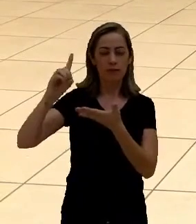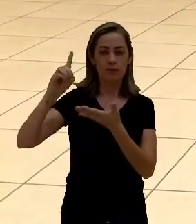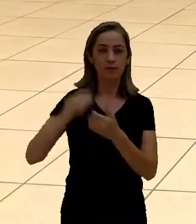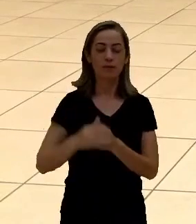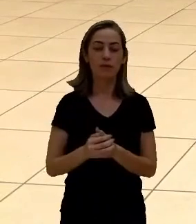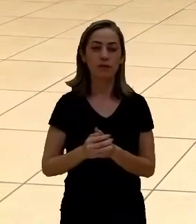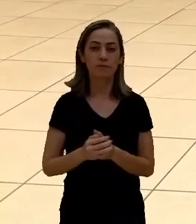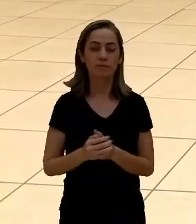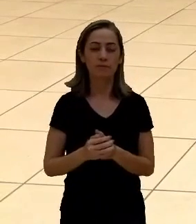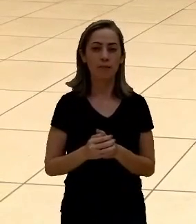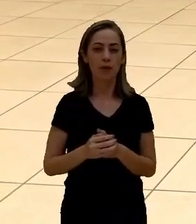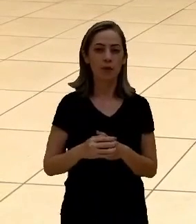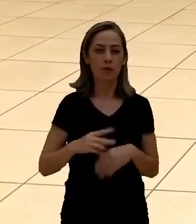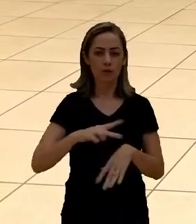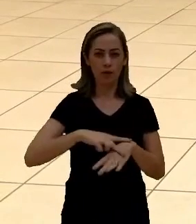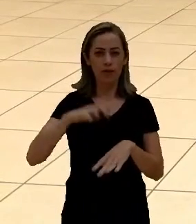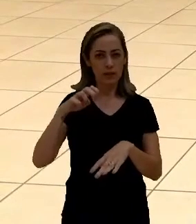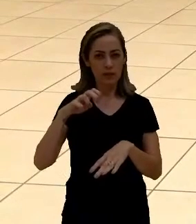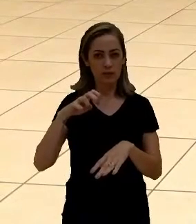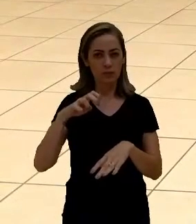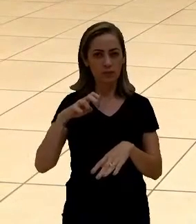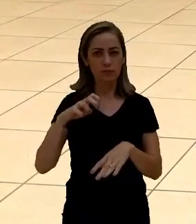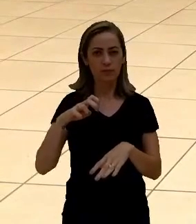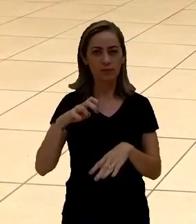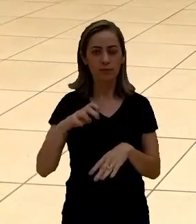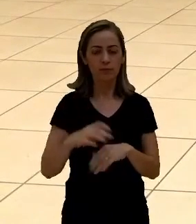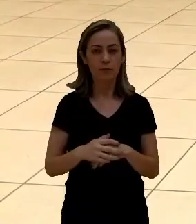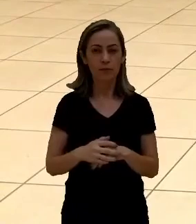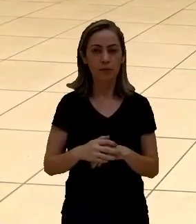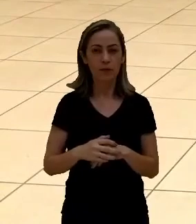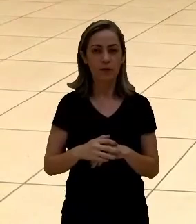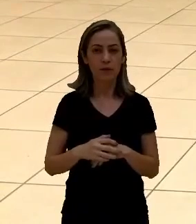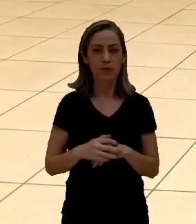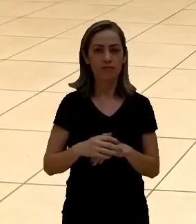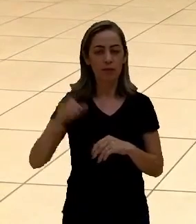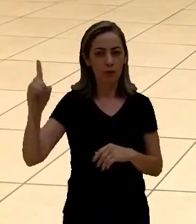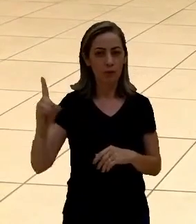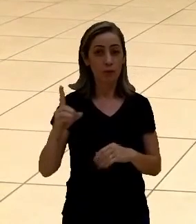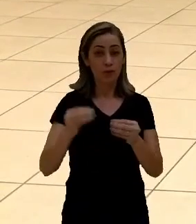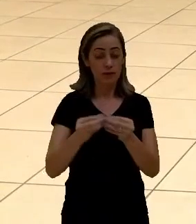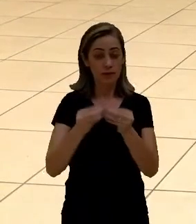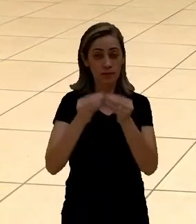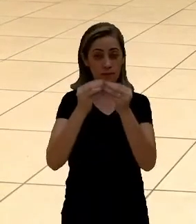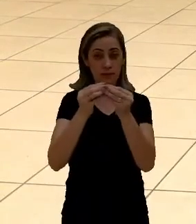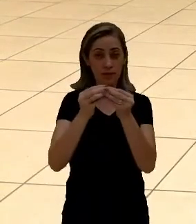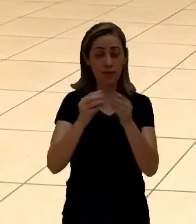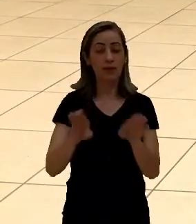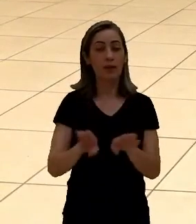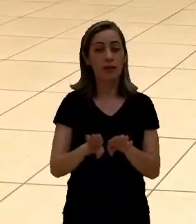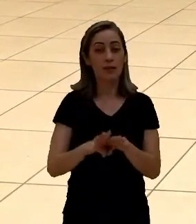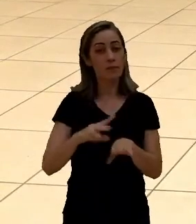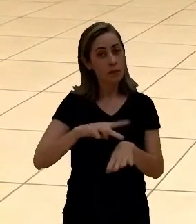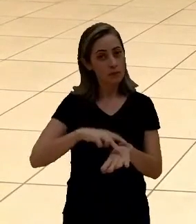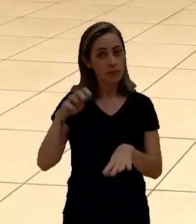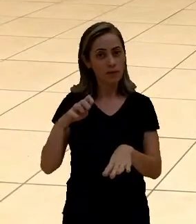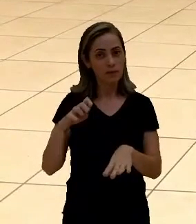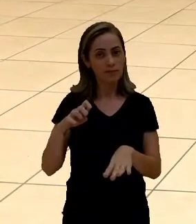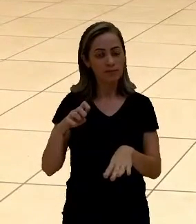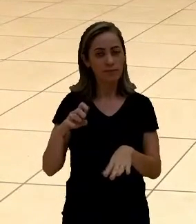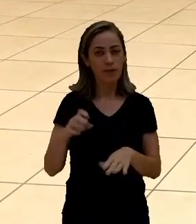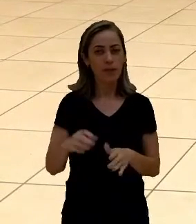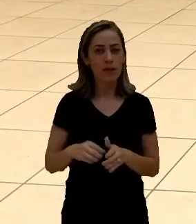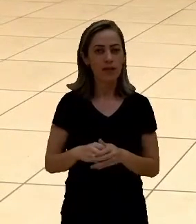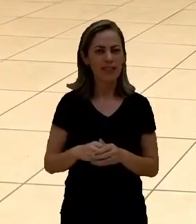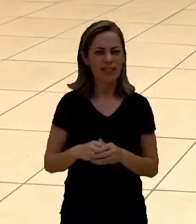de diaconato mas o ir à missa também é uma vocação é um atender ao Chamado de